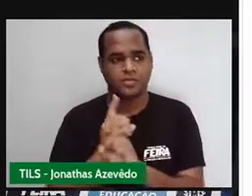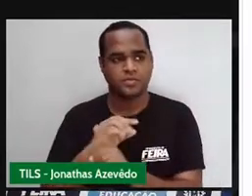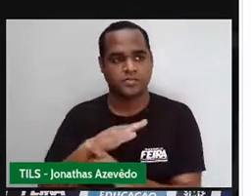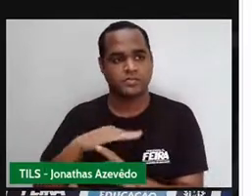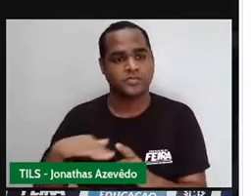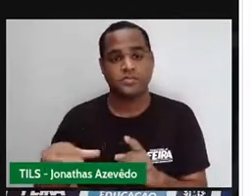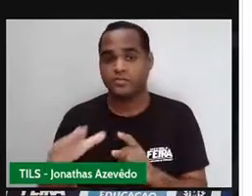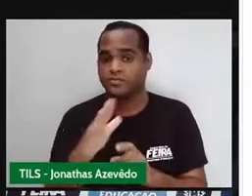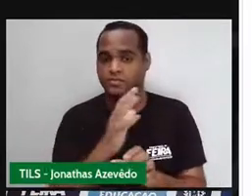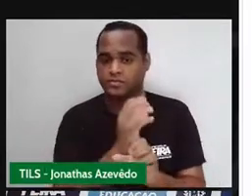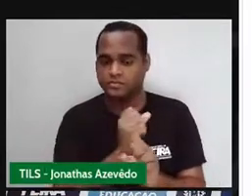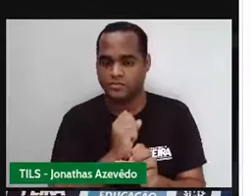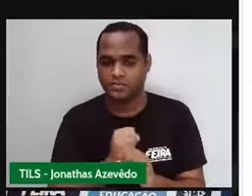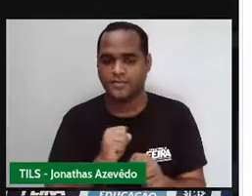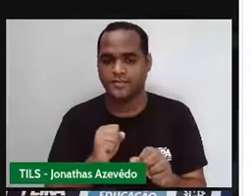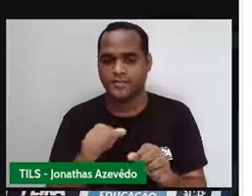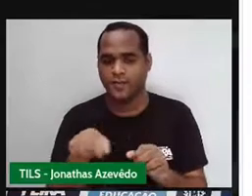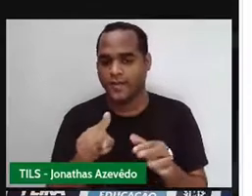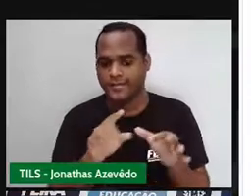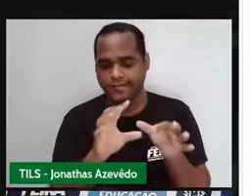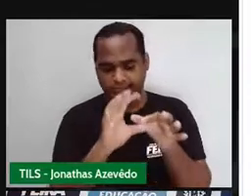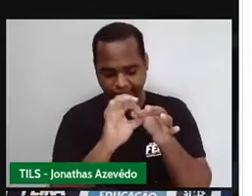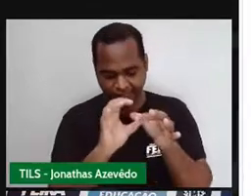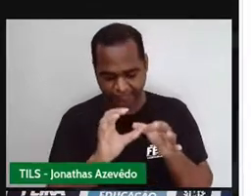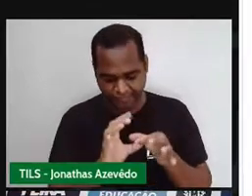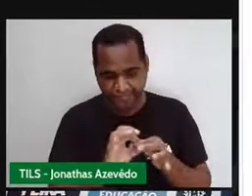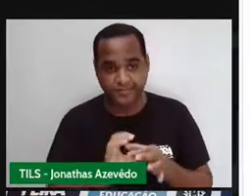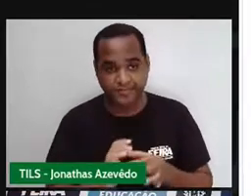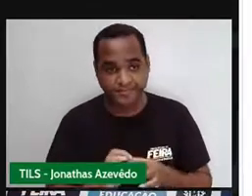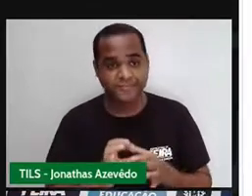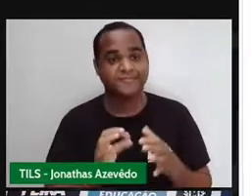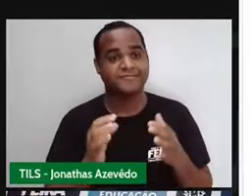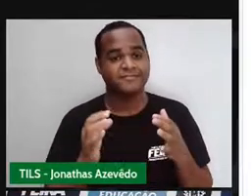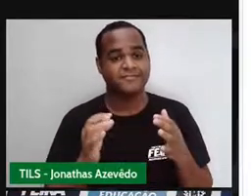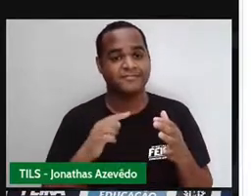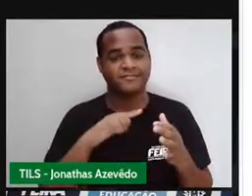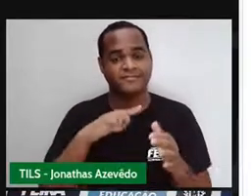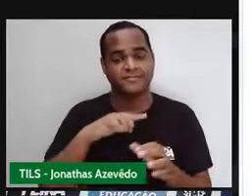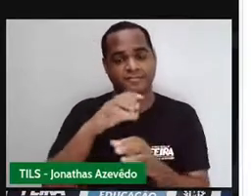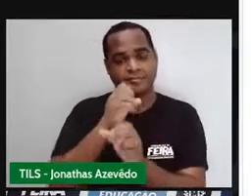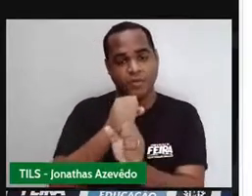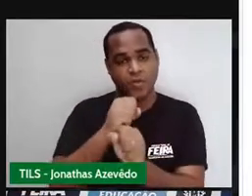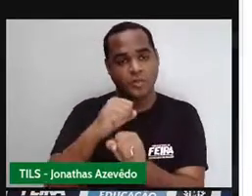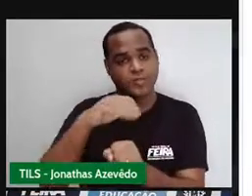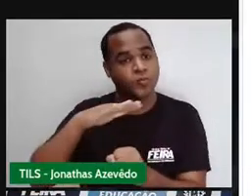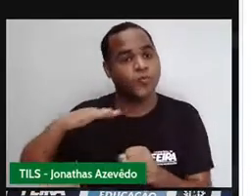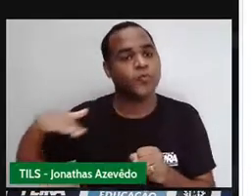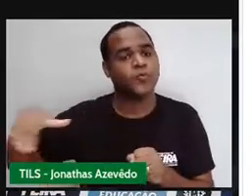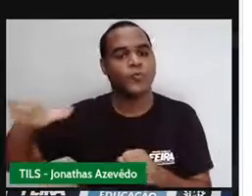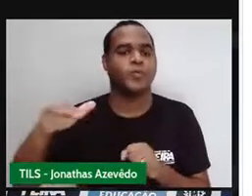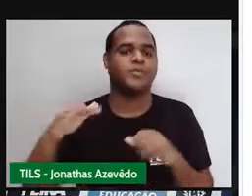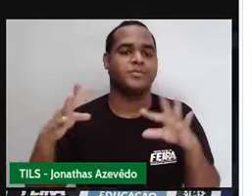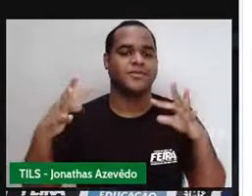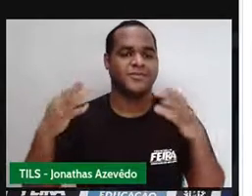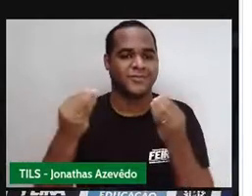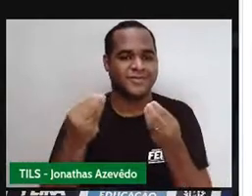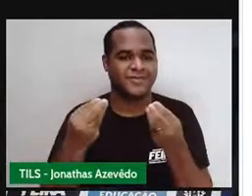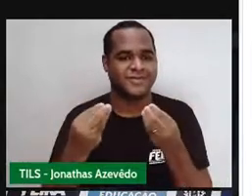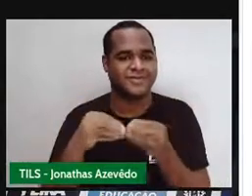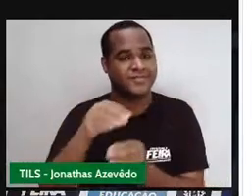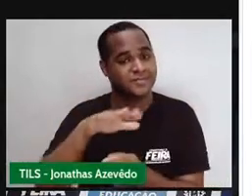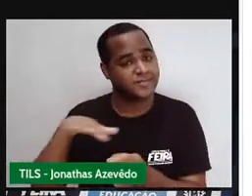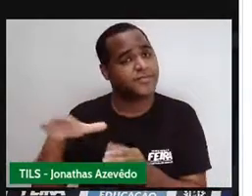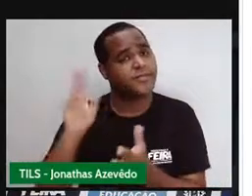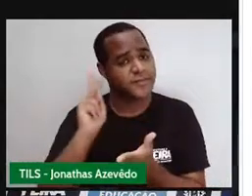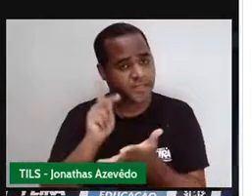a gente junto a elas e juntam e a gente tem a área da planta do imóvel essa área